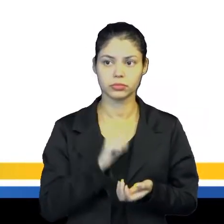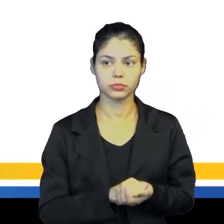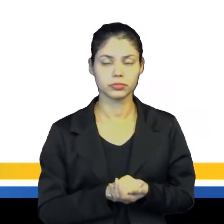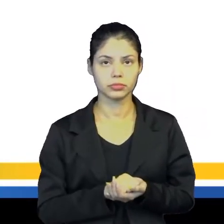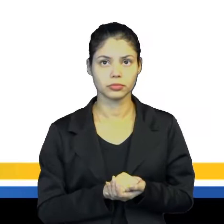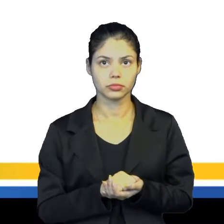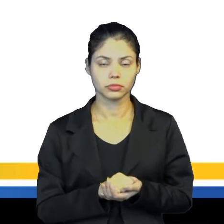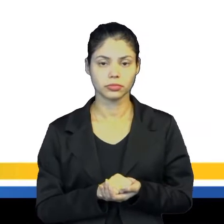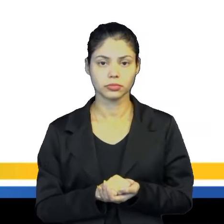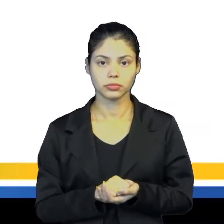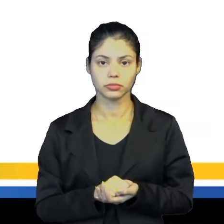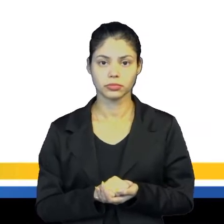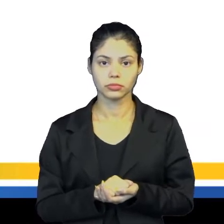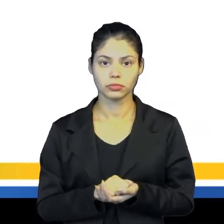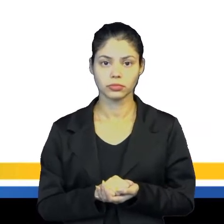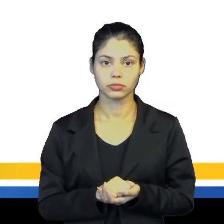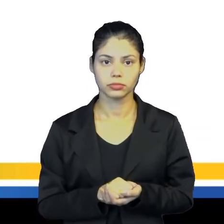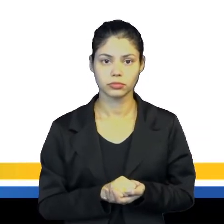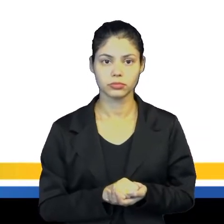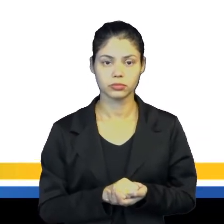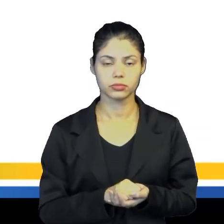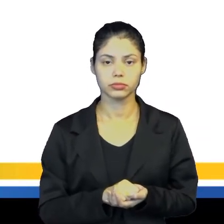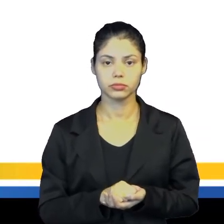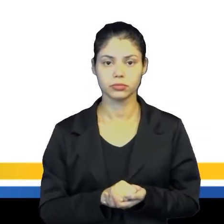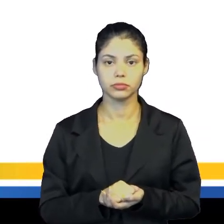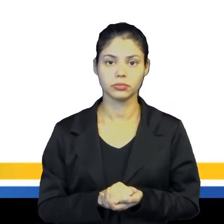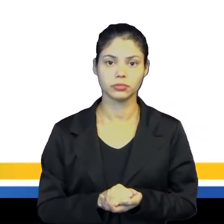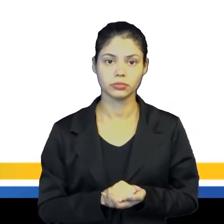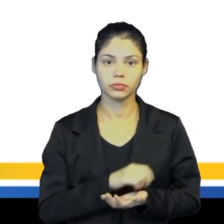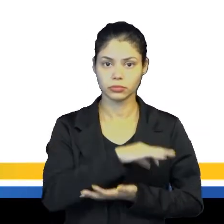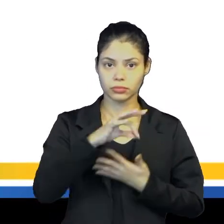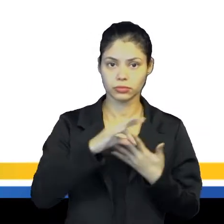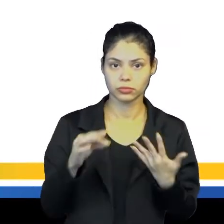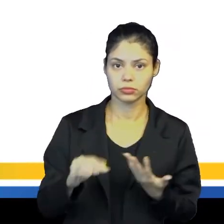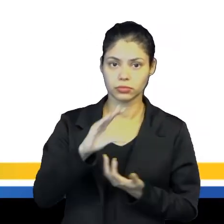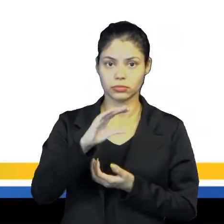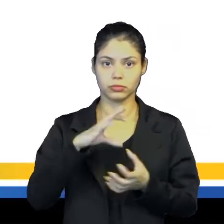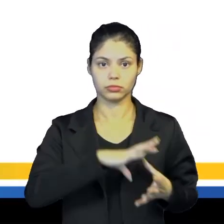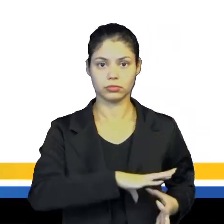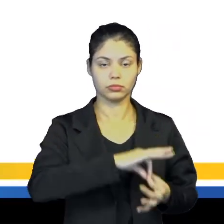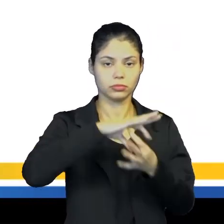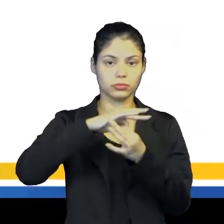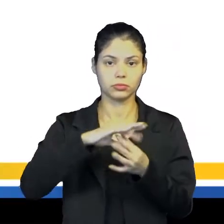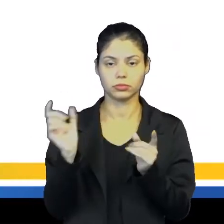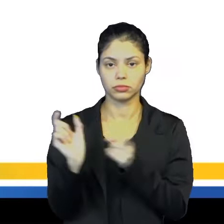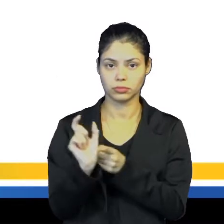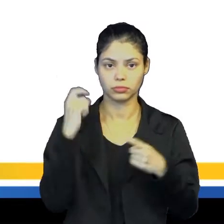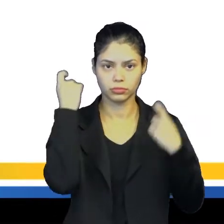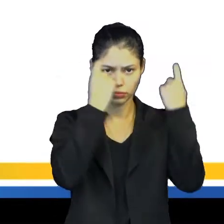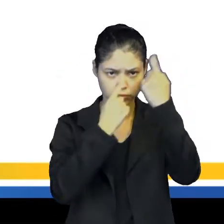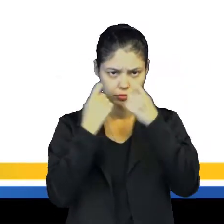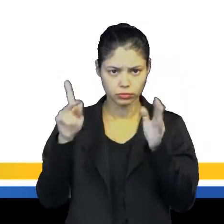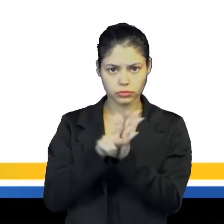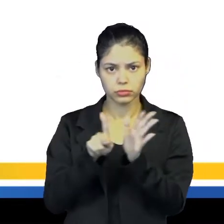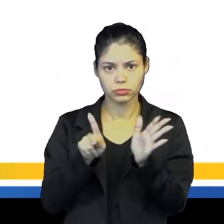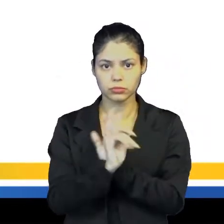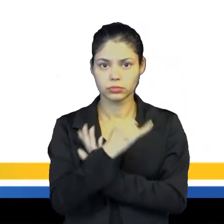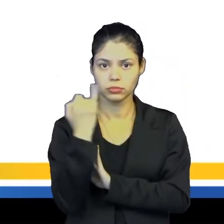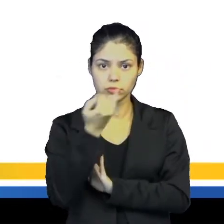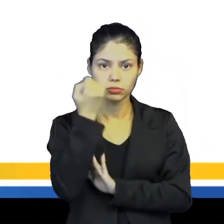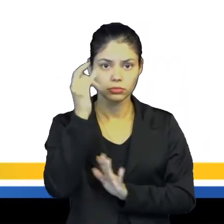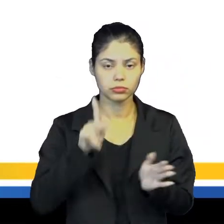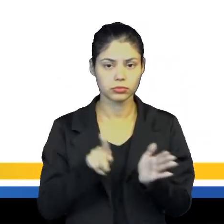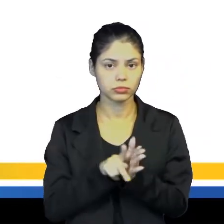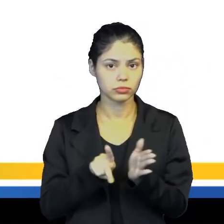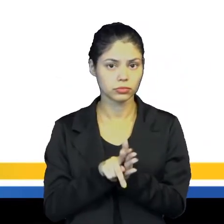né? Com uma certa coesão. Elementos coesivos são palavras ou expressões cuja